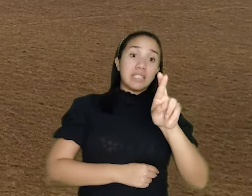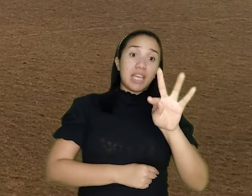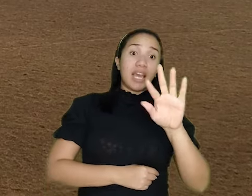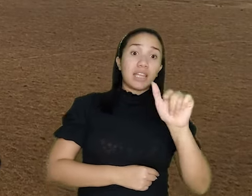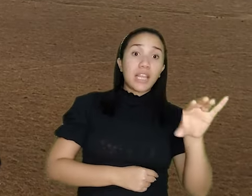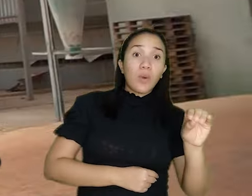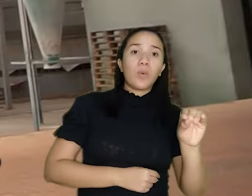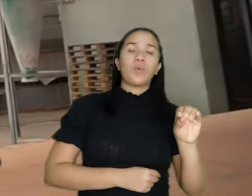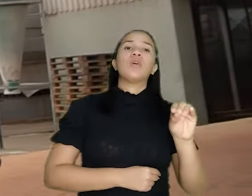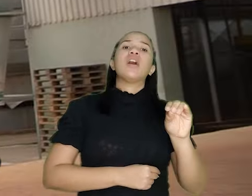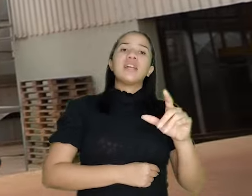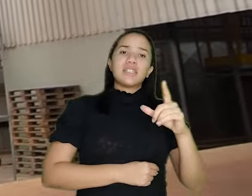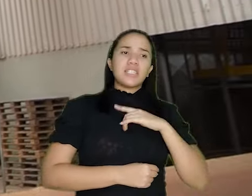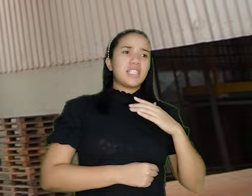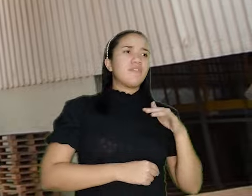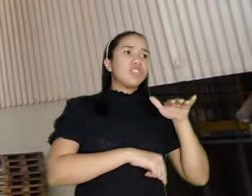gente